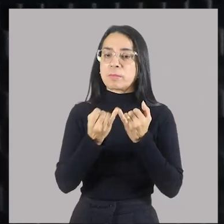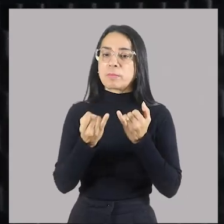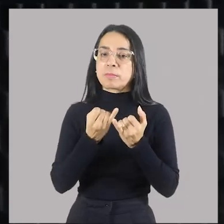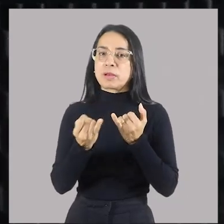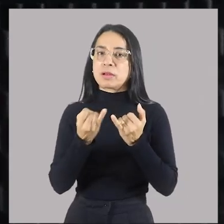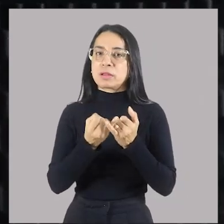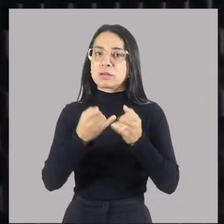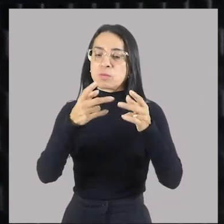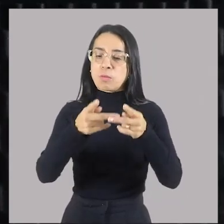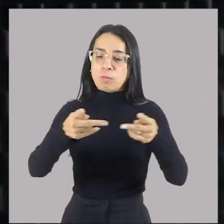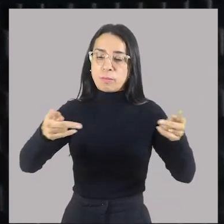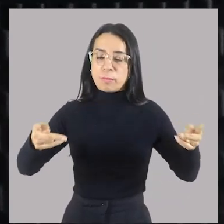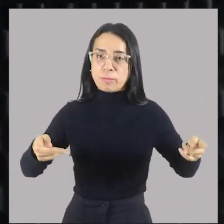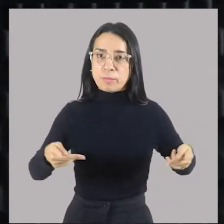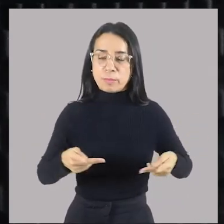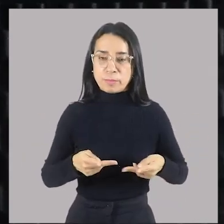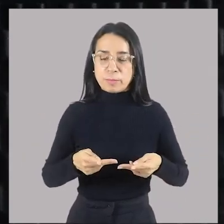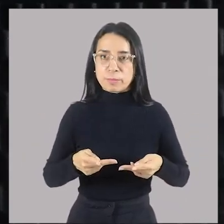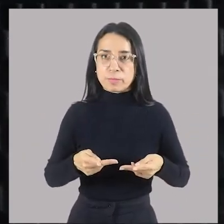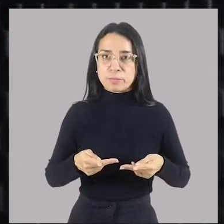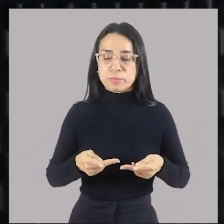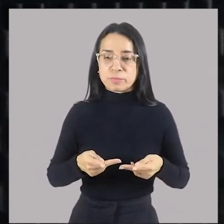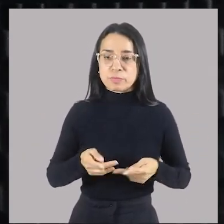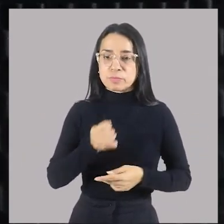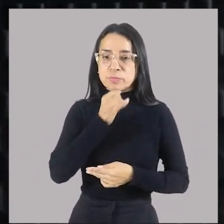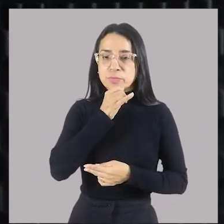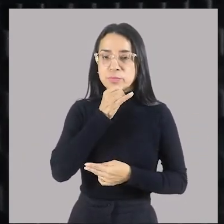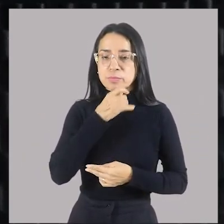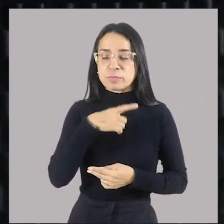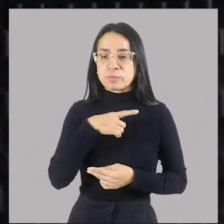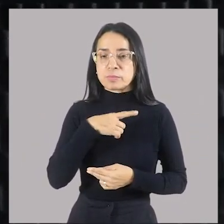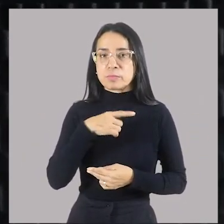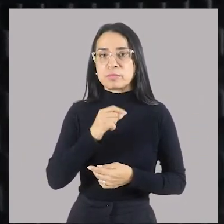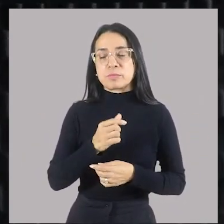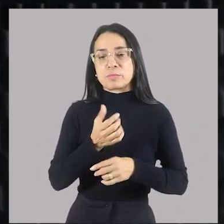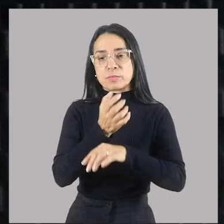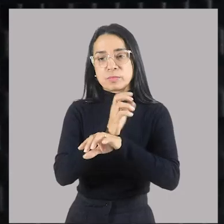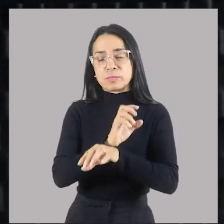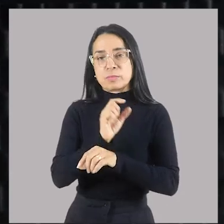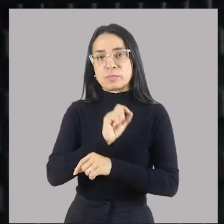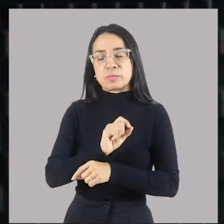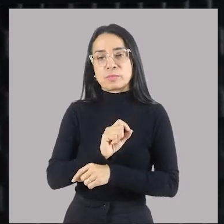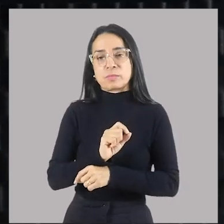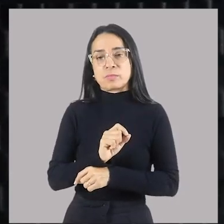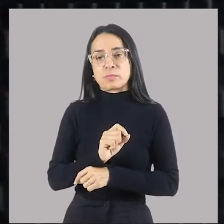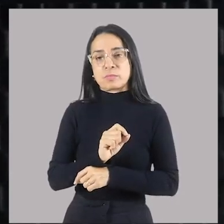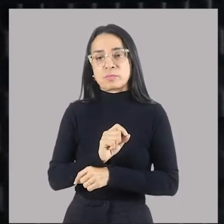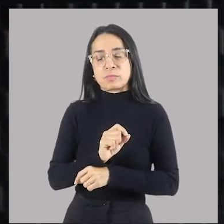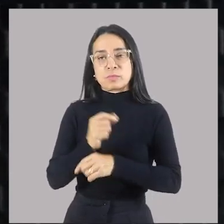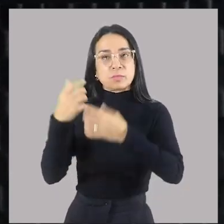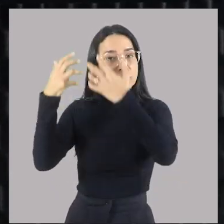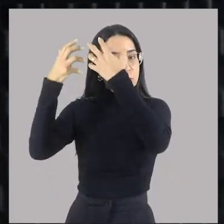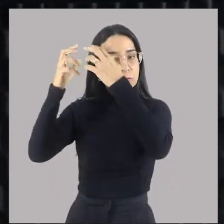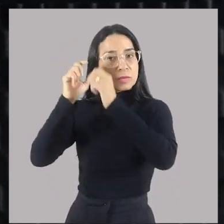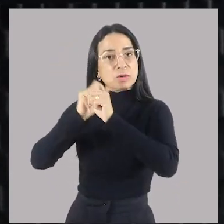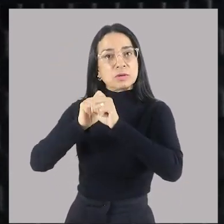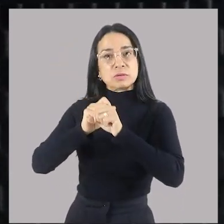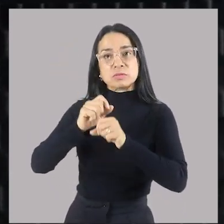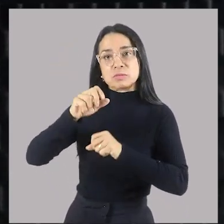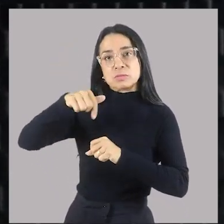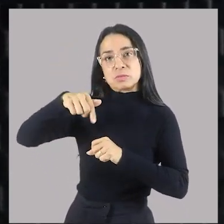um prato, certo? Como exemplo, a gente tem os ossos do crânio, o osso do